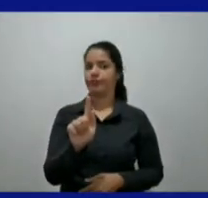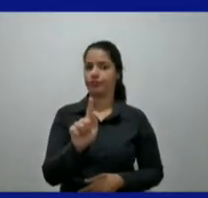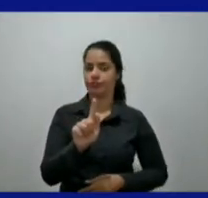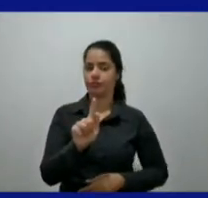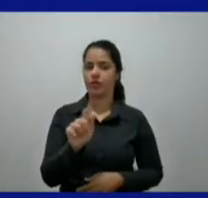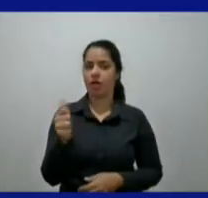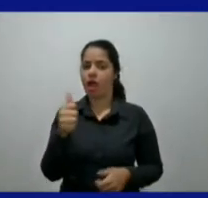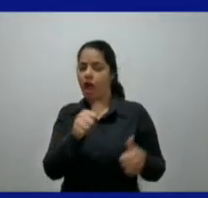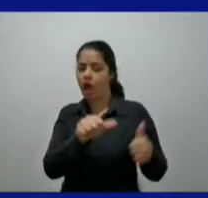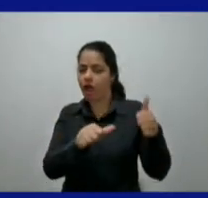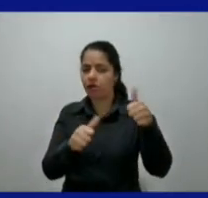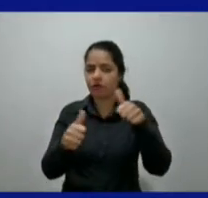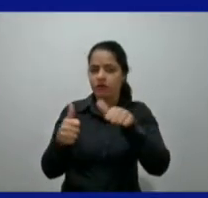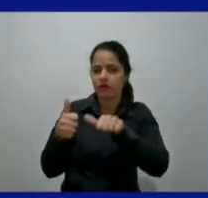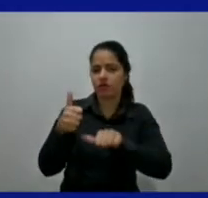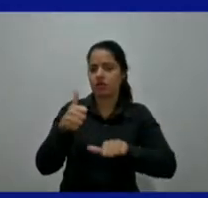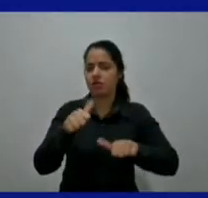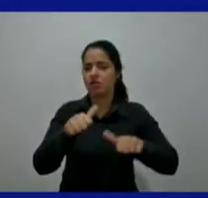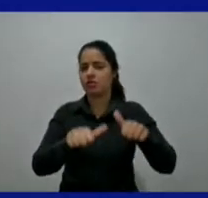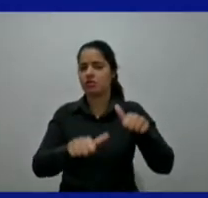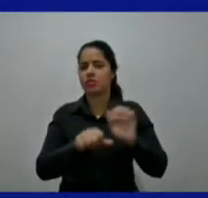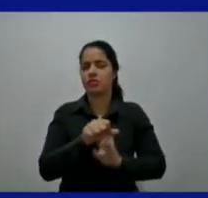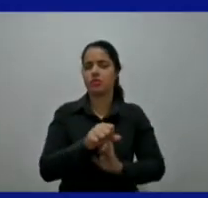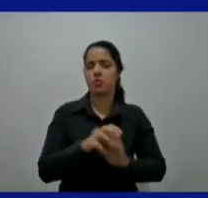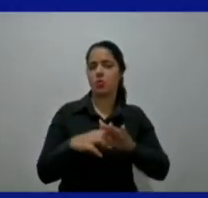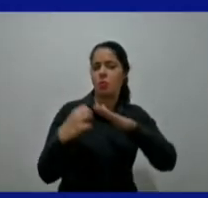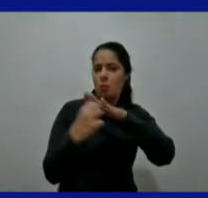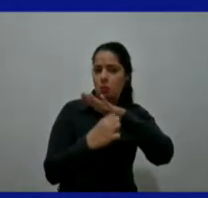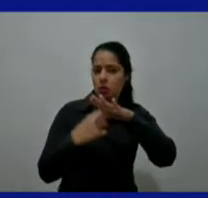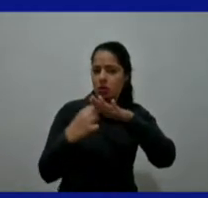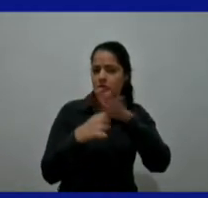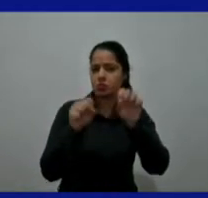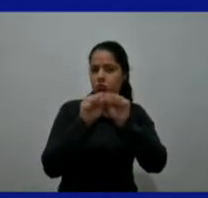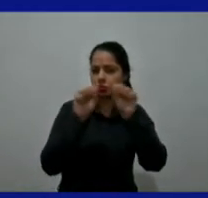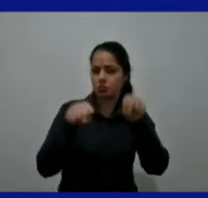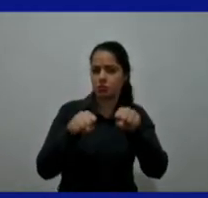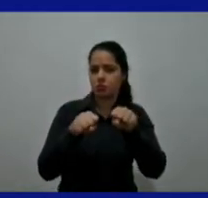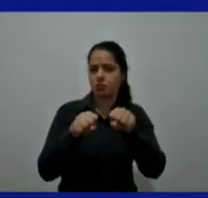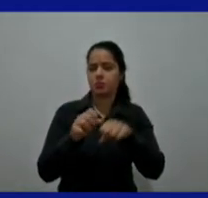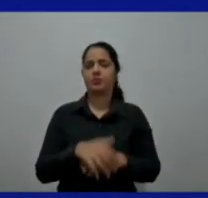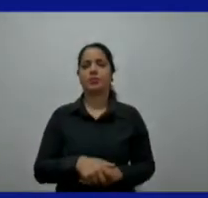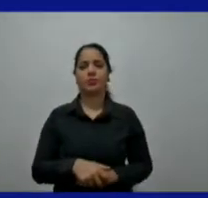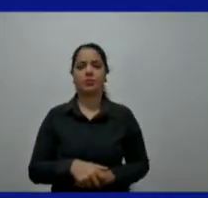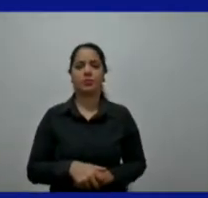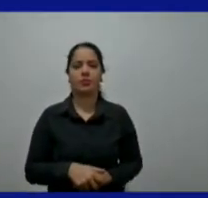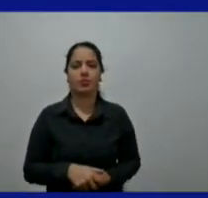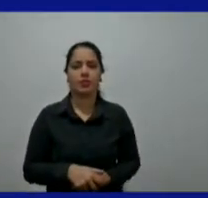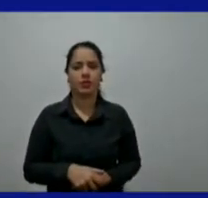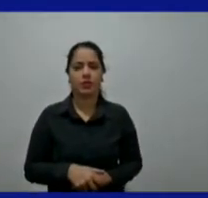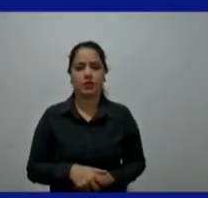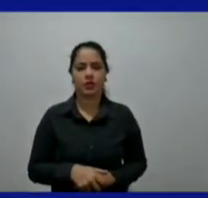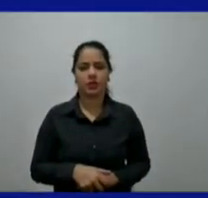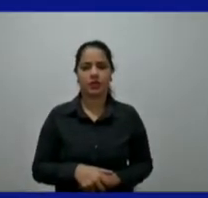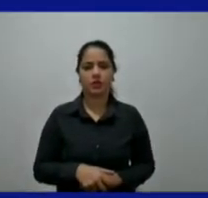diversos sistemas podem variar bastante, quer dizer, eles não são padrões. Por último, ele